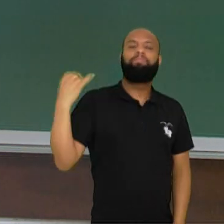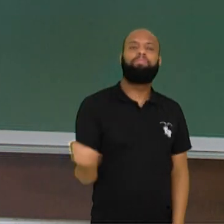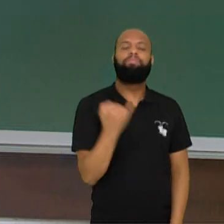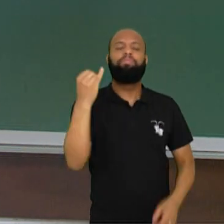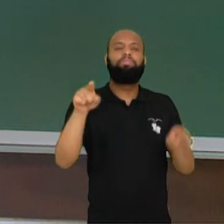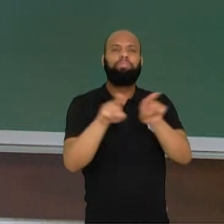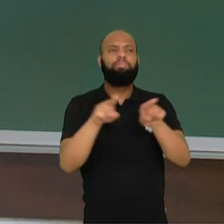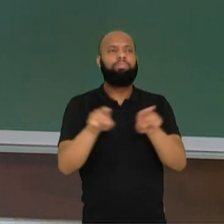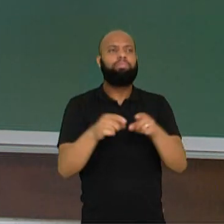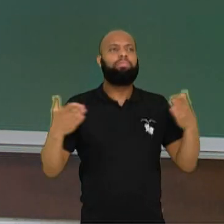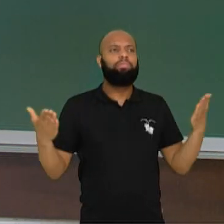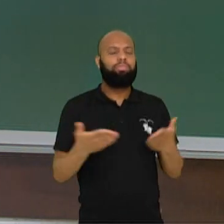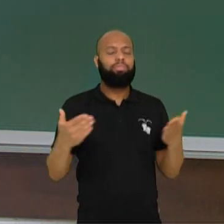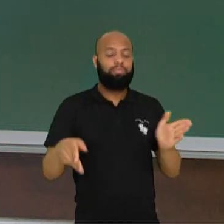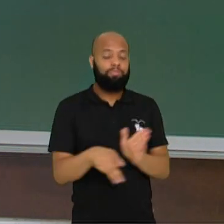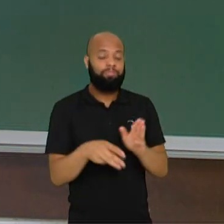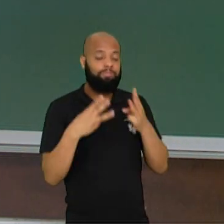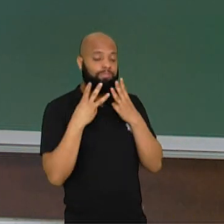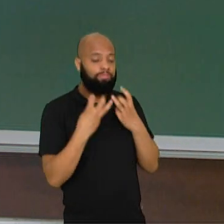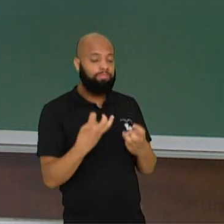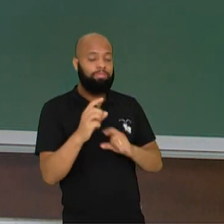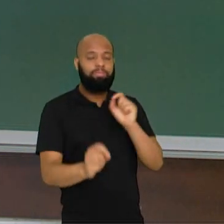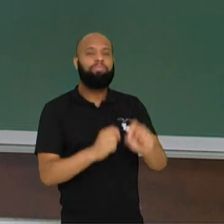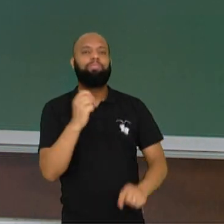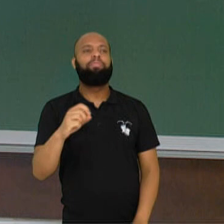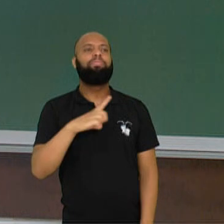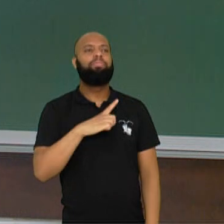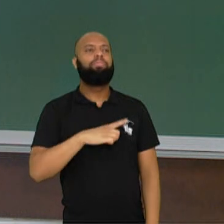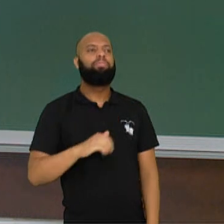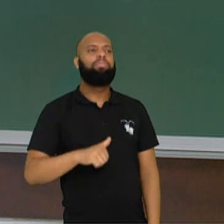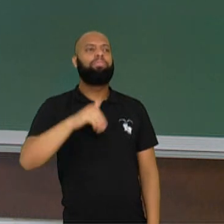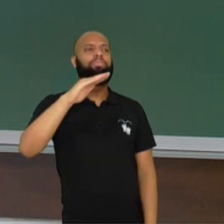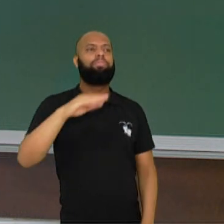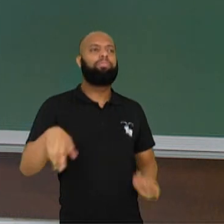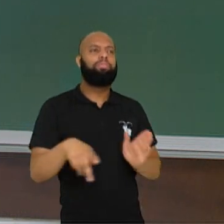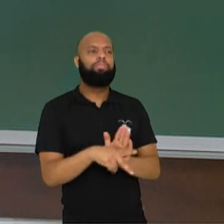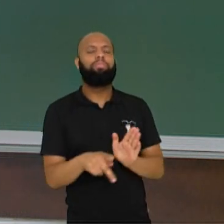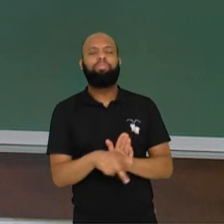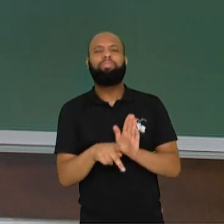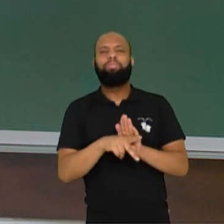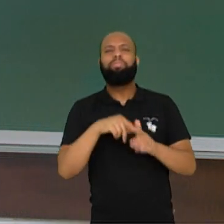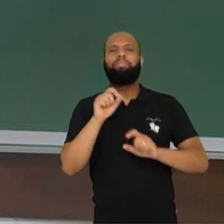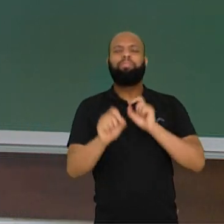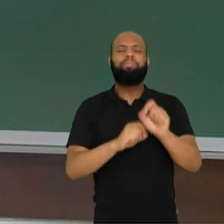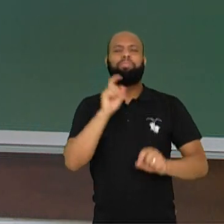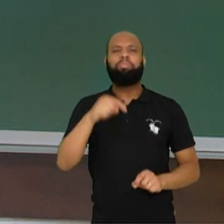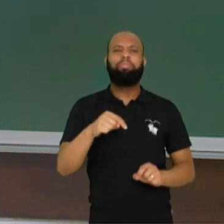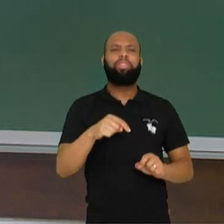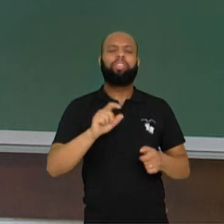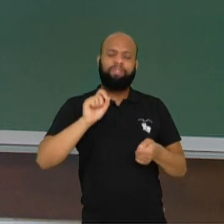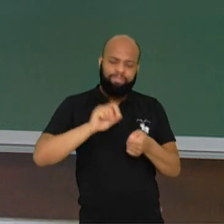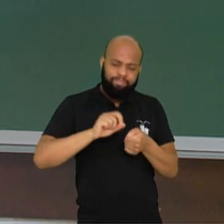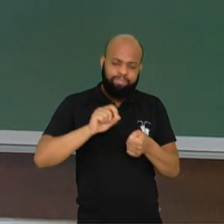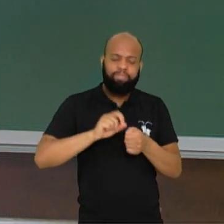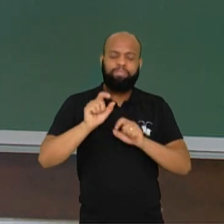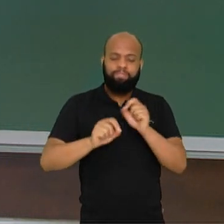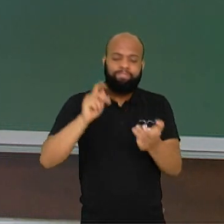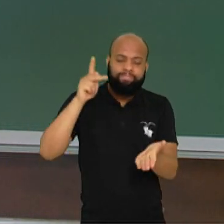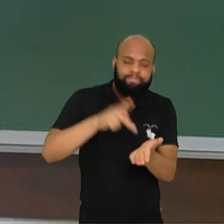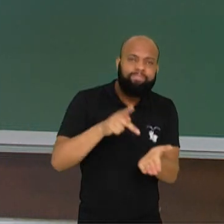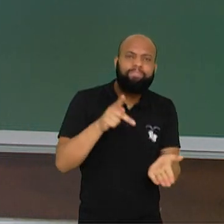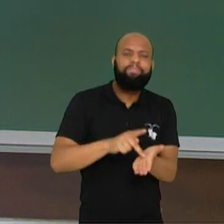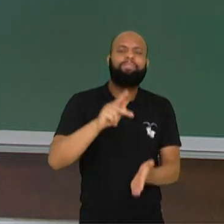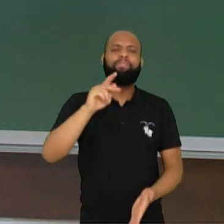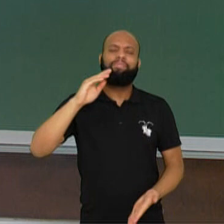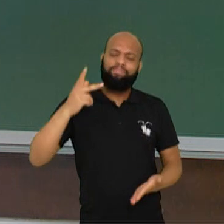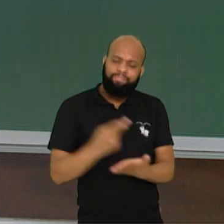importante. E na dialética marxista, o que é predominante é a materialidade, os fatos, tá? Então, a gente tem